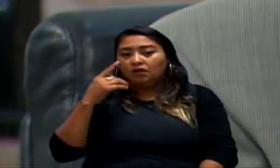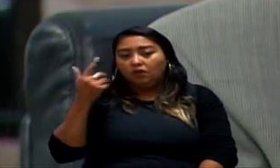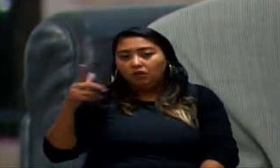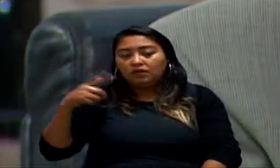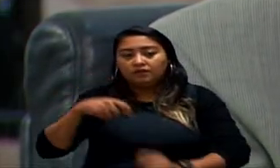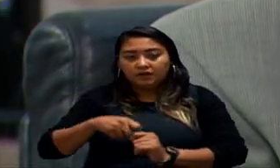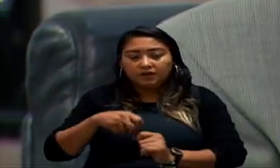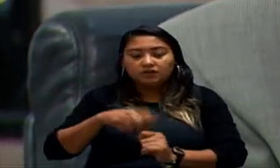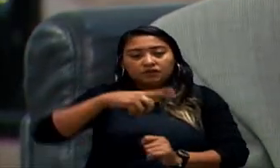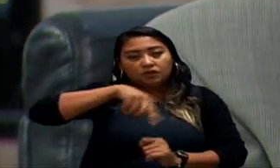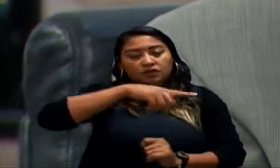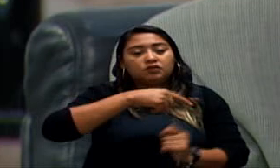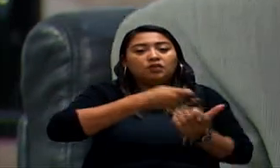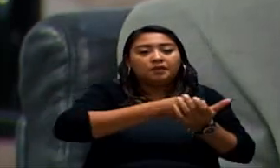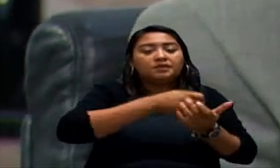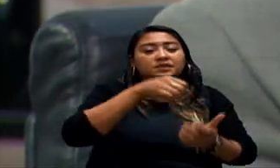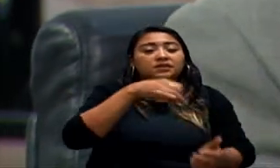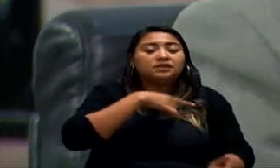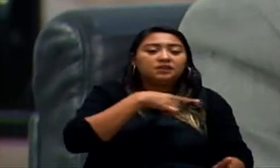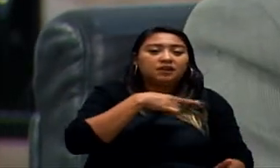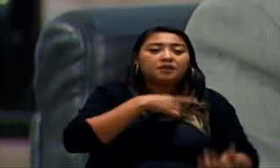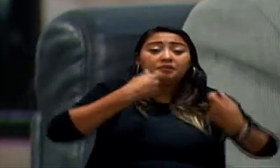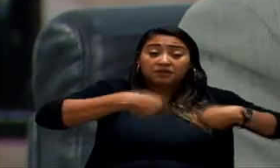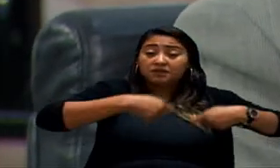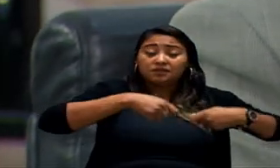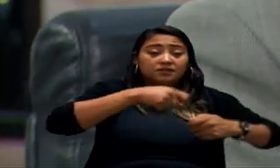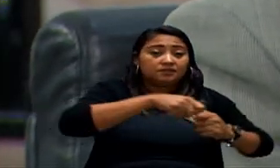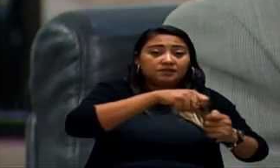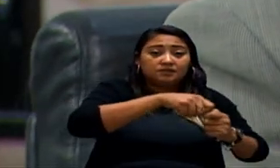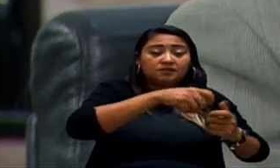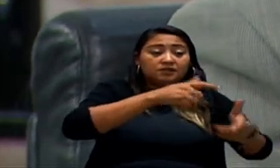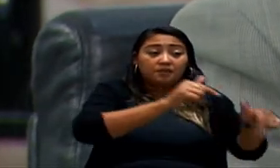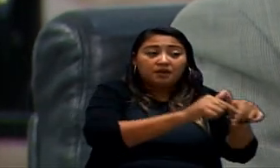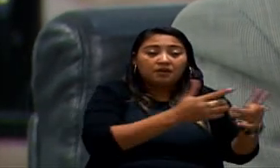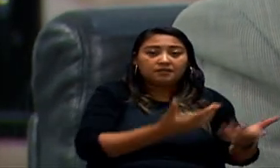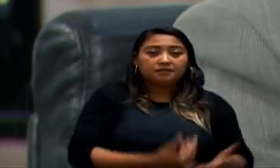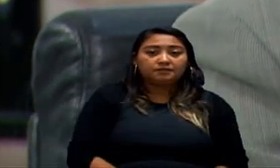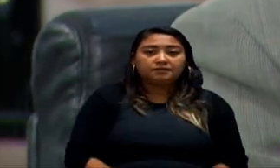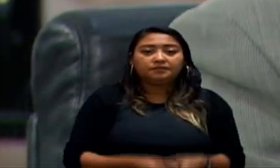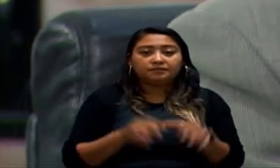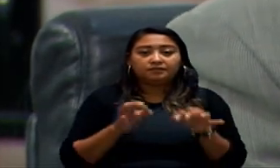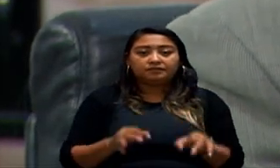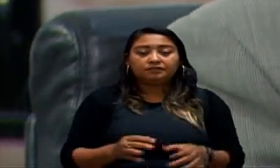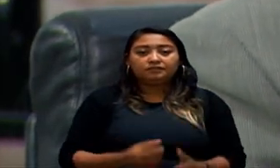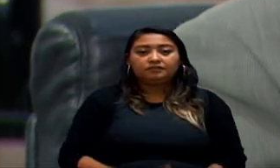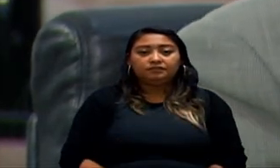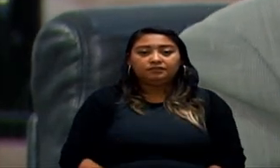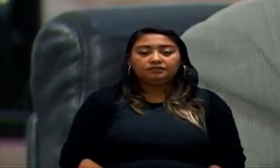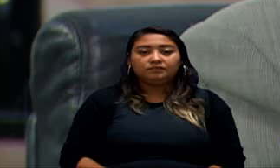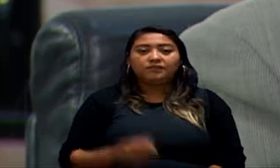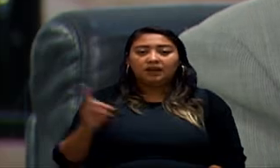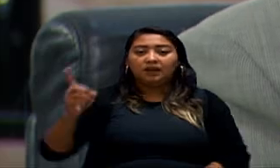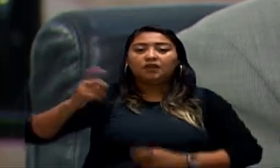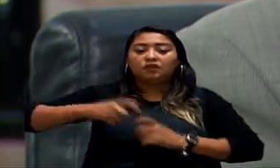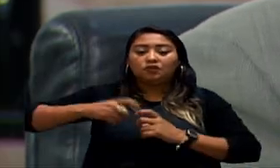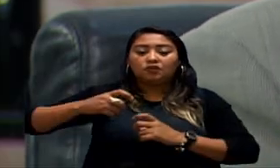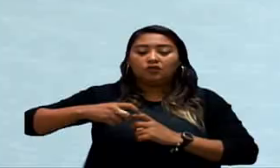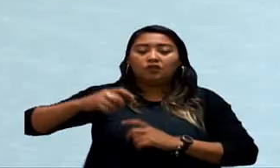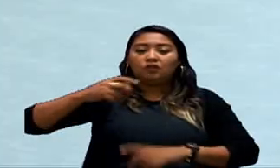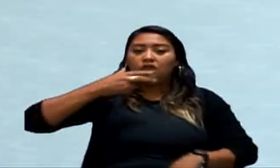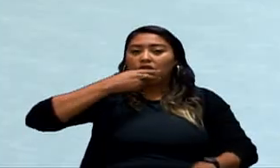gente está aqui cobrando. Se existe o odontomóvel, tem que estar em funcionamento. Certamente. O doutor Cláudio vem fazendo um excelente trabalho, dentro das